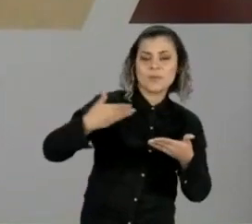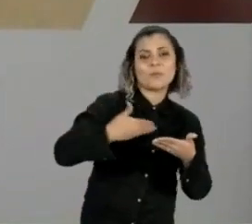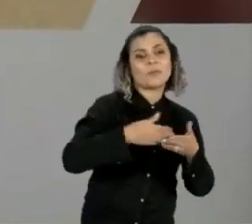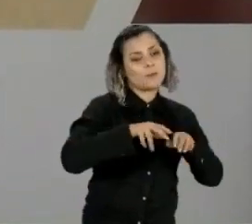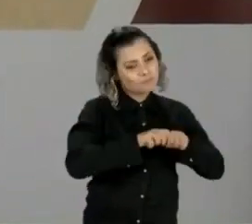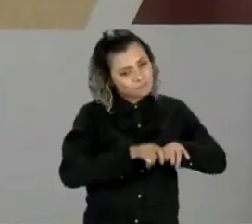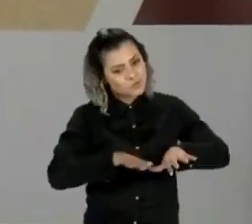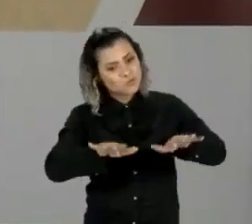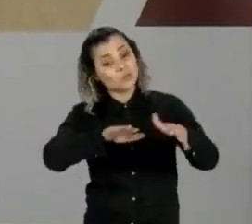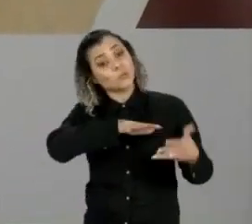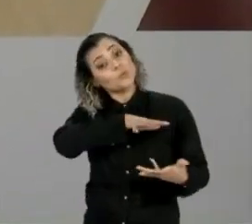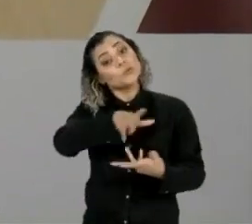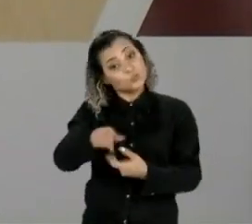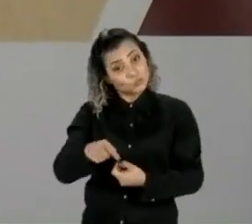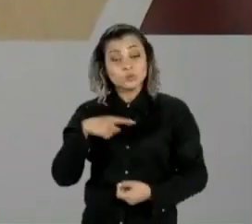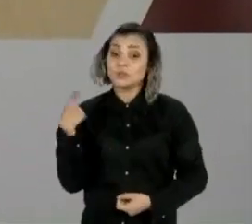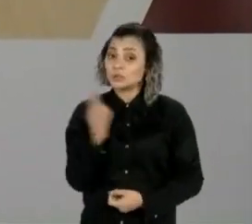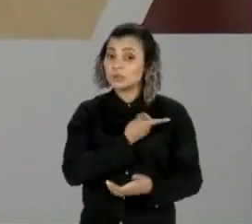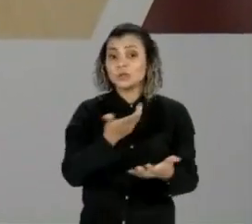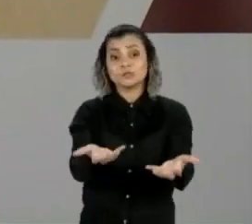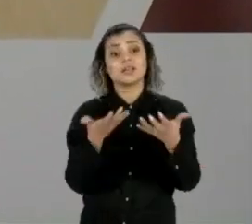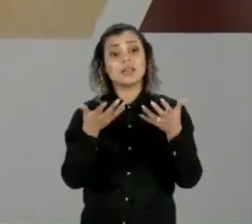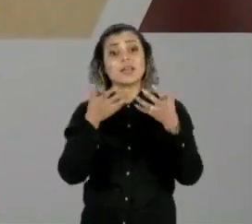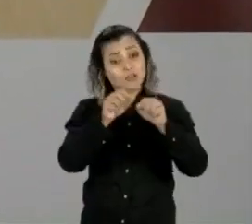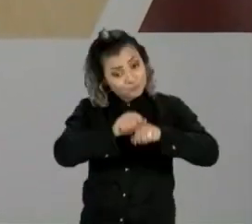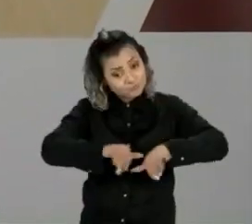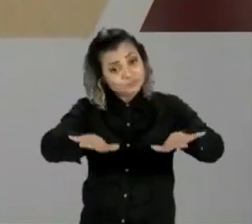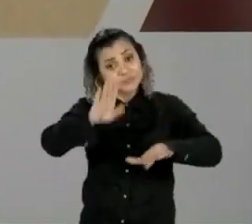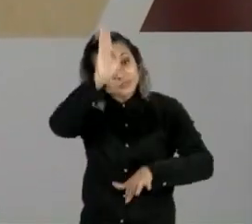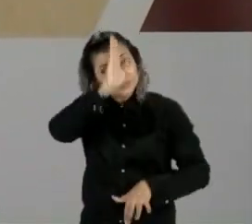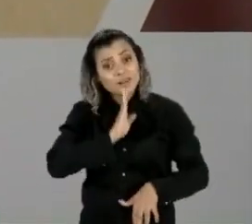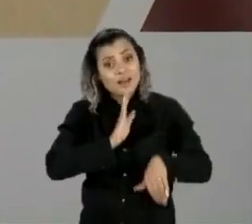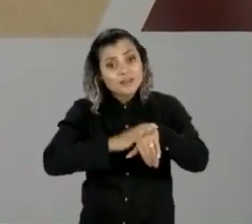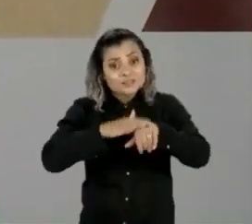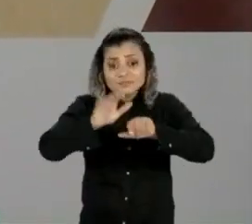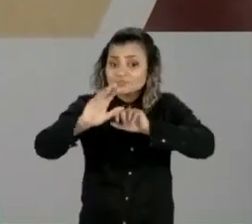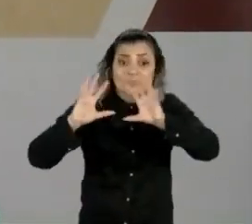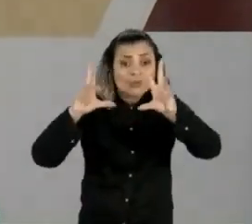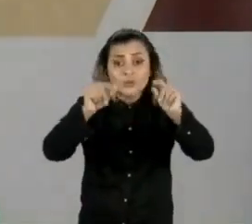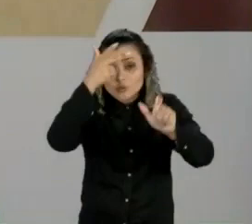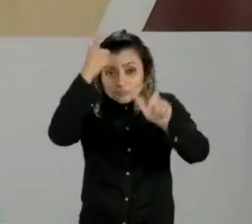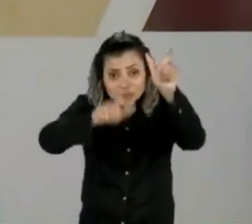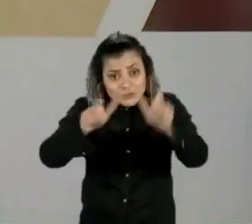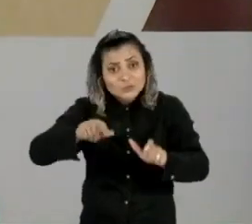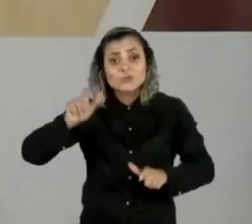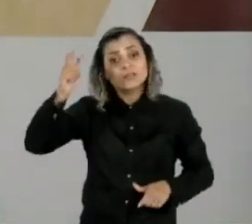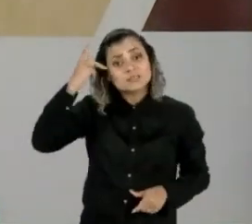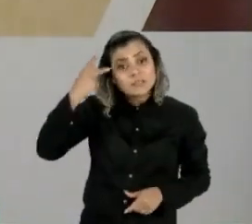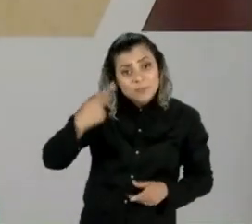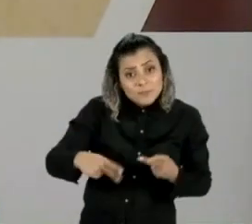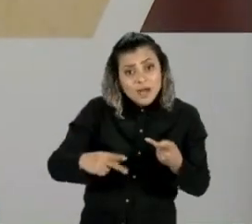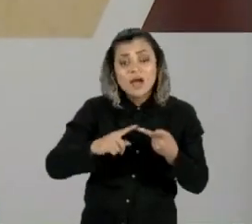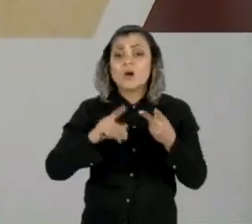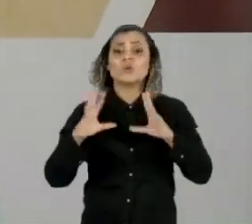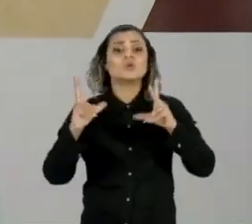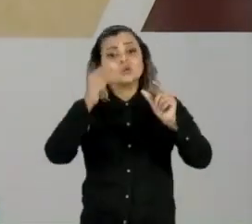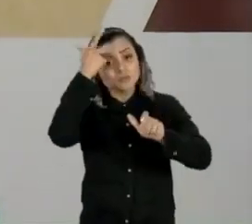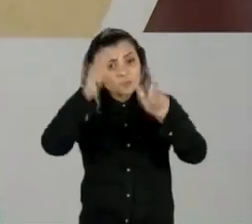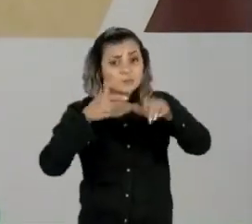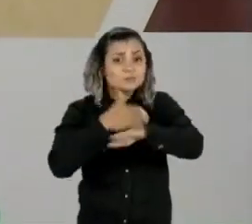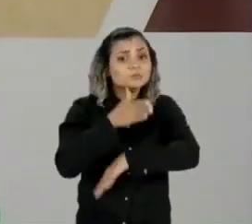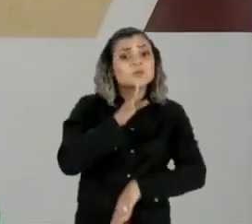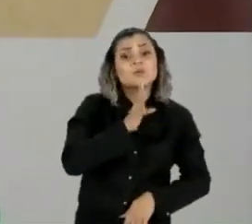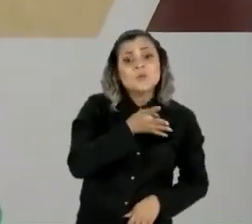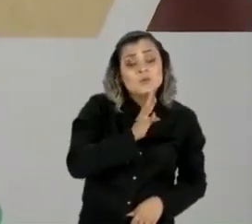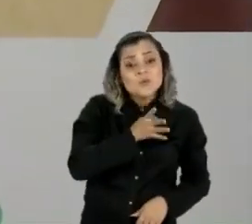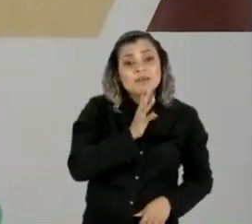toda a humanidade. E nós queremos disponibilizar esse material para todos os paulistanos, para toda a cidade de São Paulo, para que eles possam conhecer